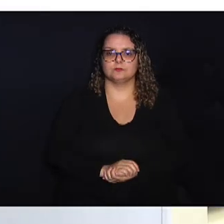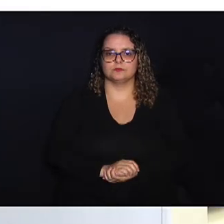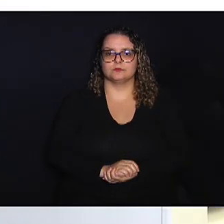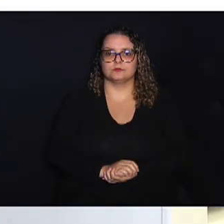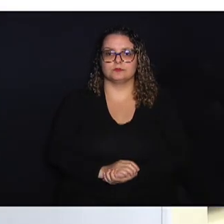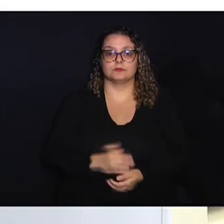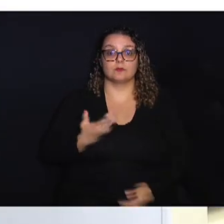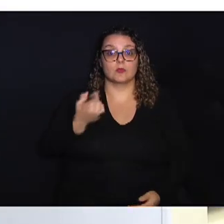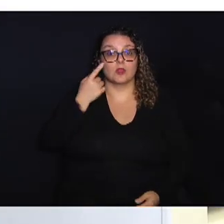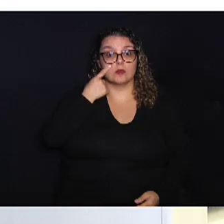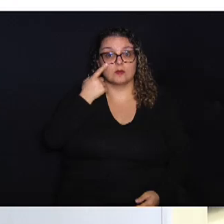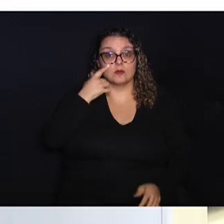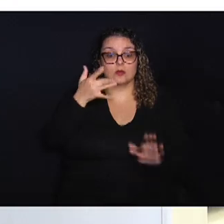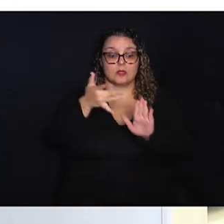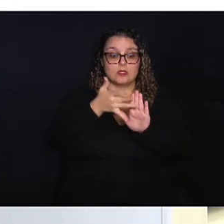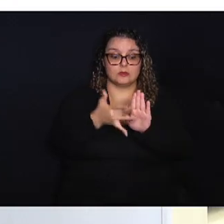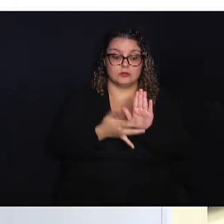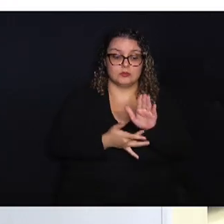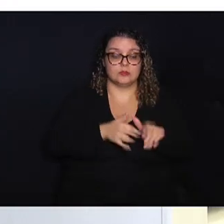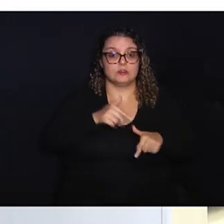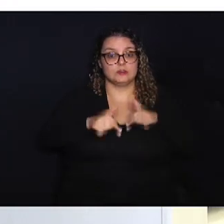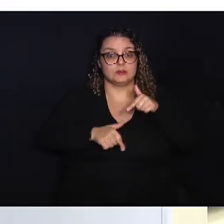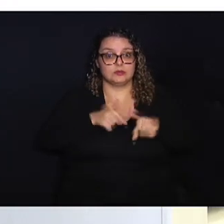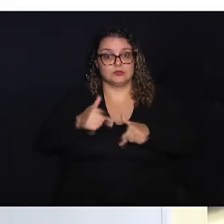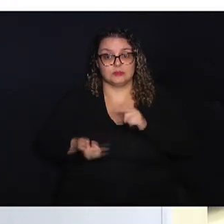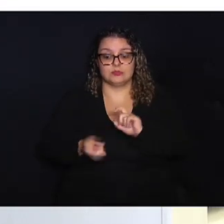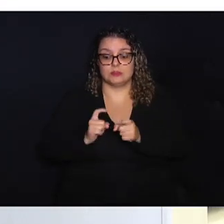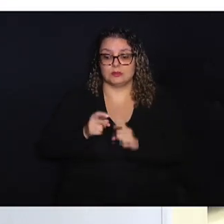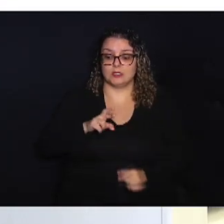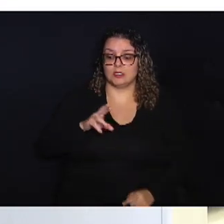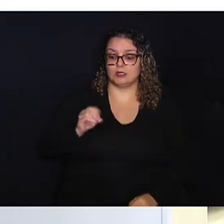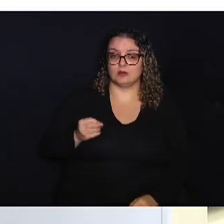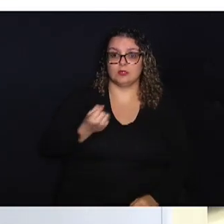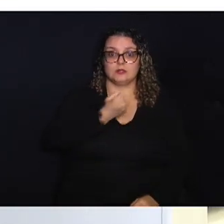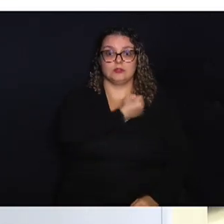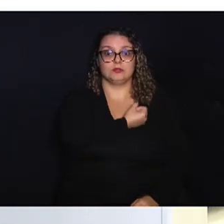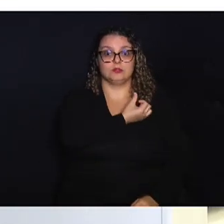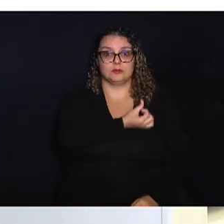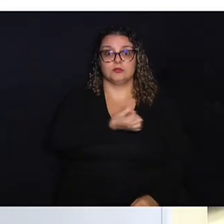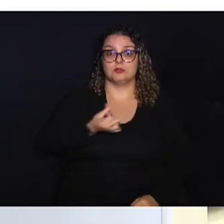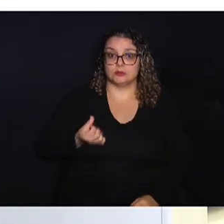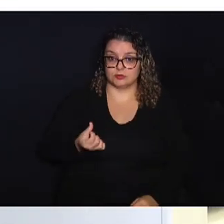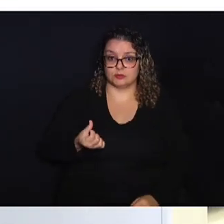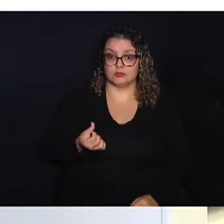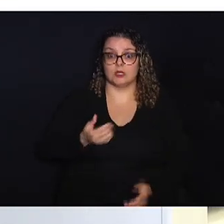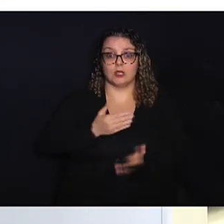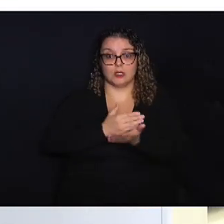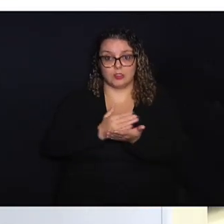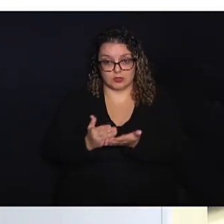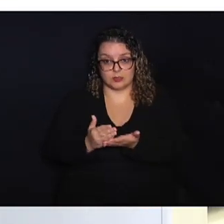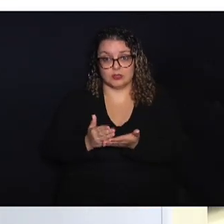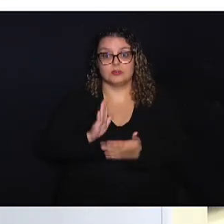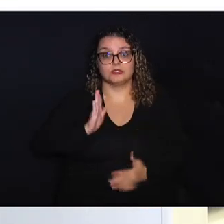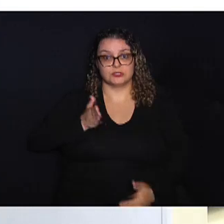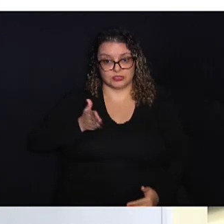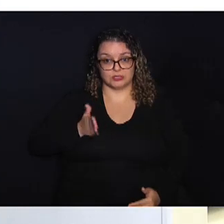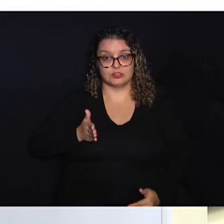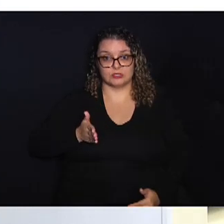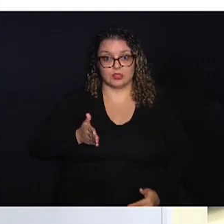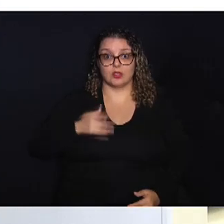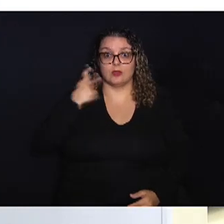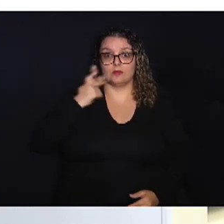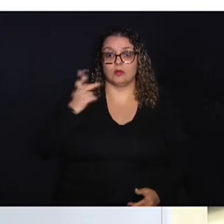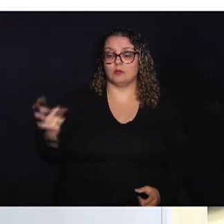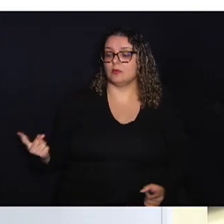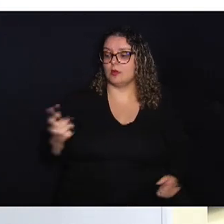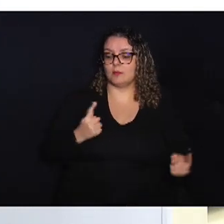Você conferiu a pauta dos trabalhos da reunião ordinária de número 66, que começa em instantes. Os vereadores